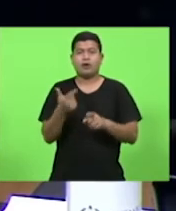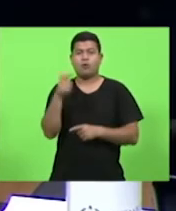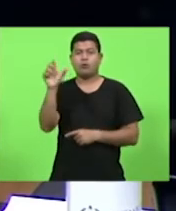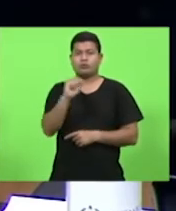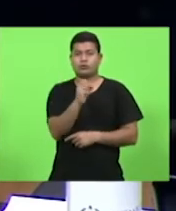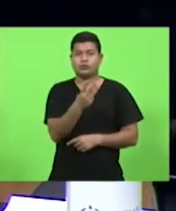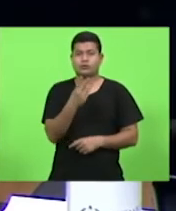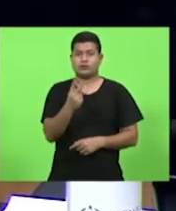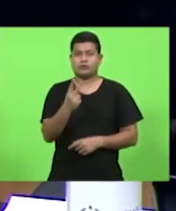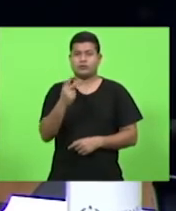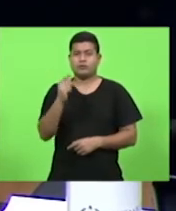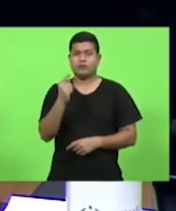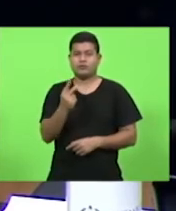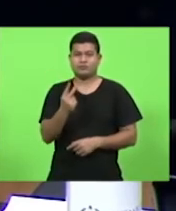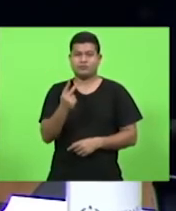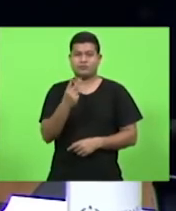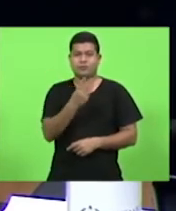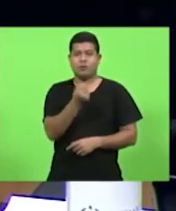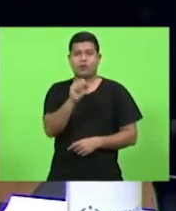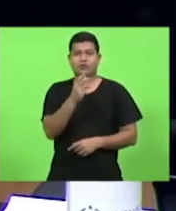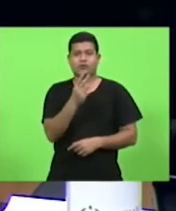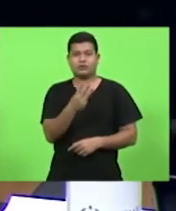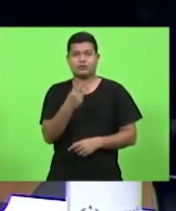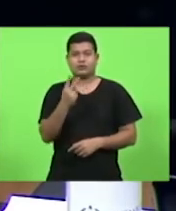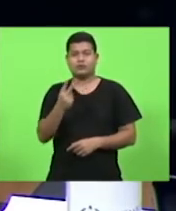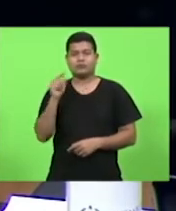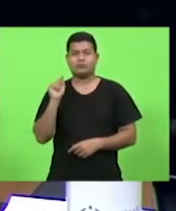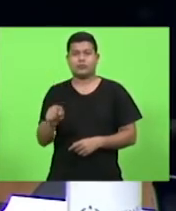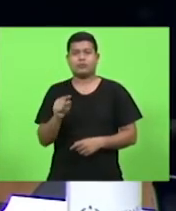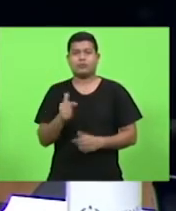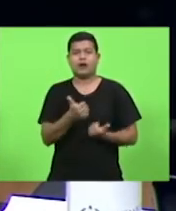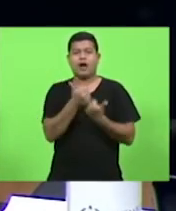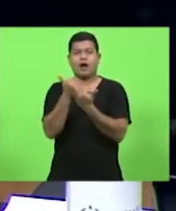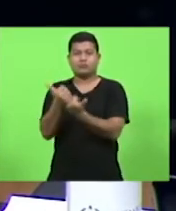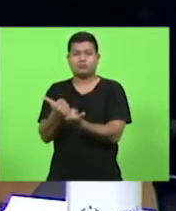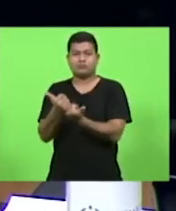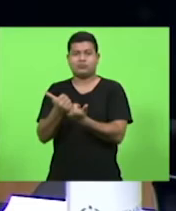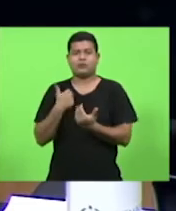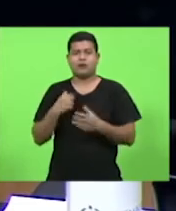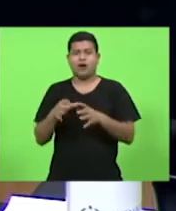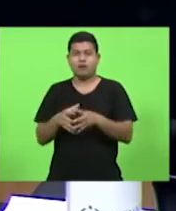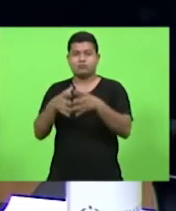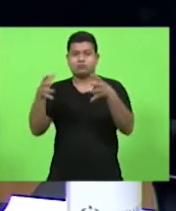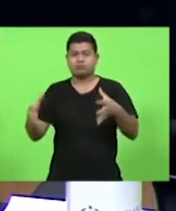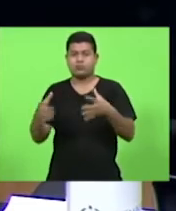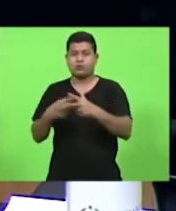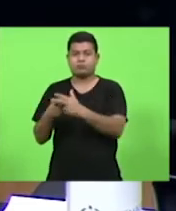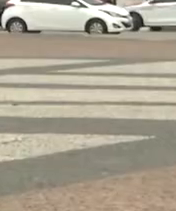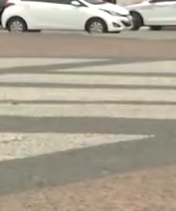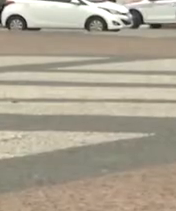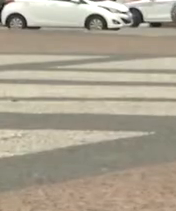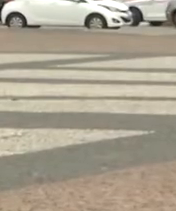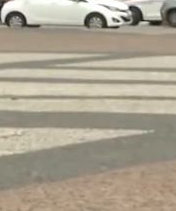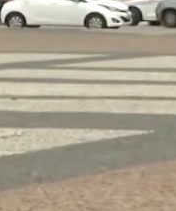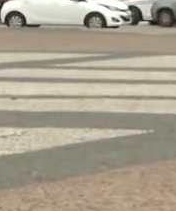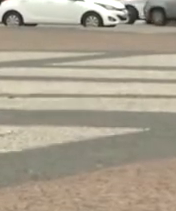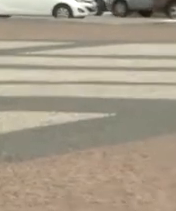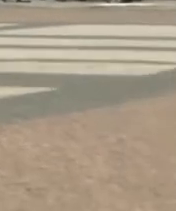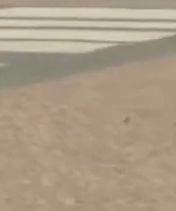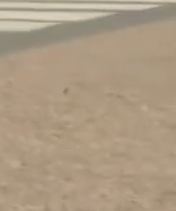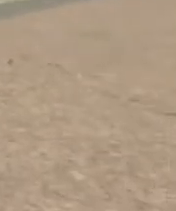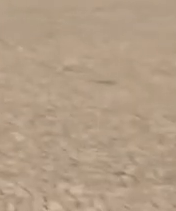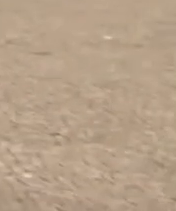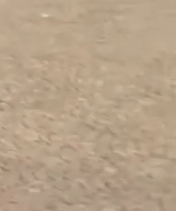832 mil para apoio à expansão reestruturação E modernização a